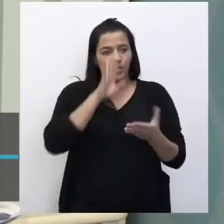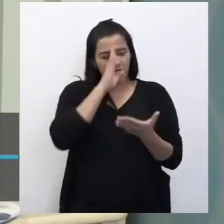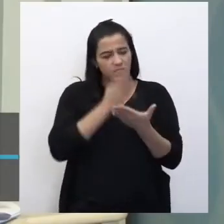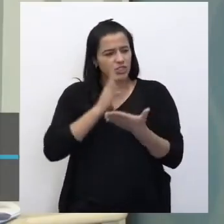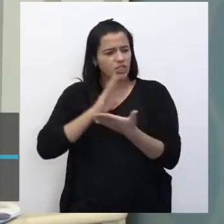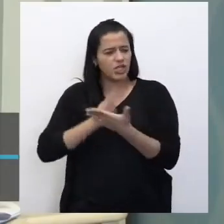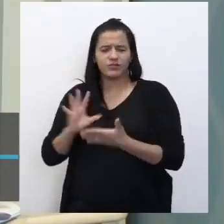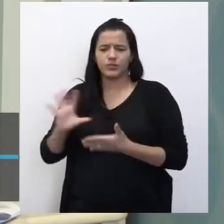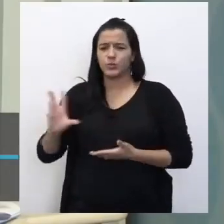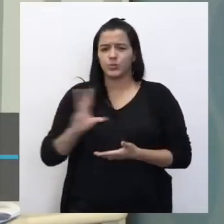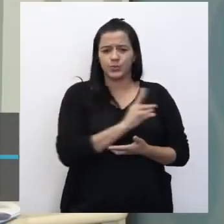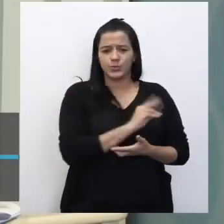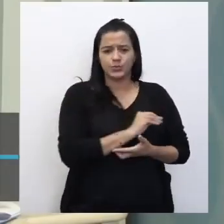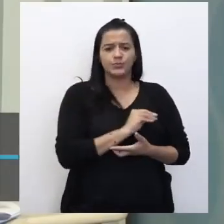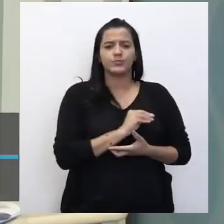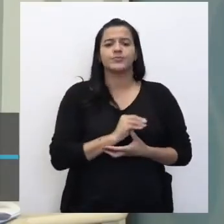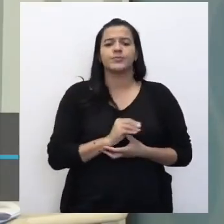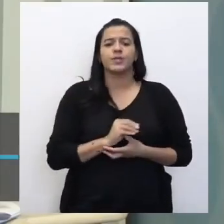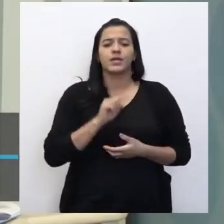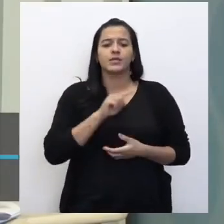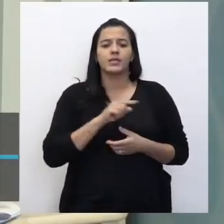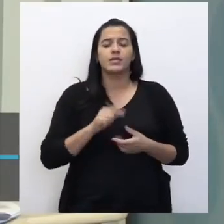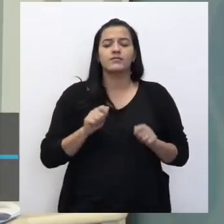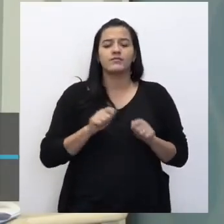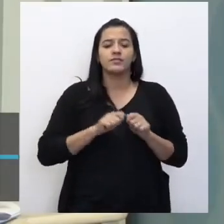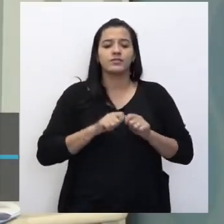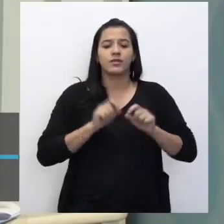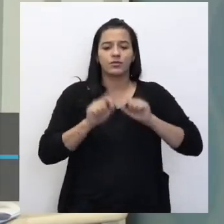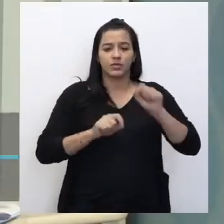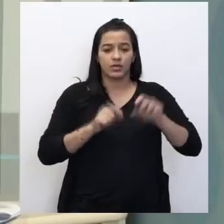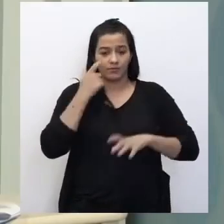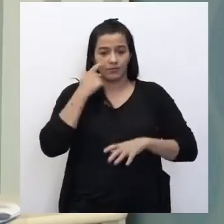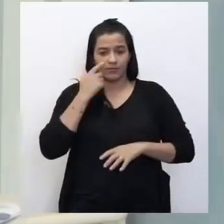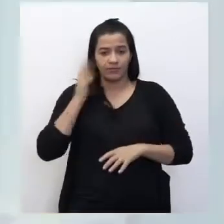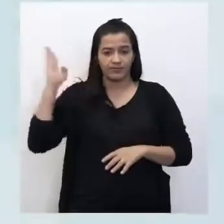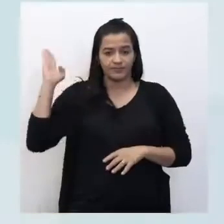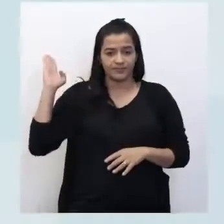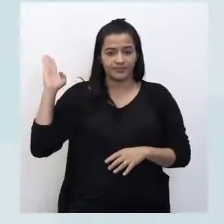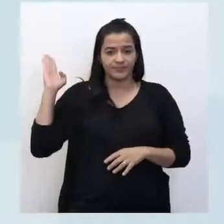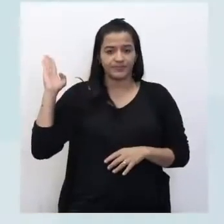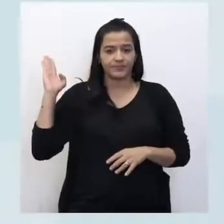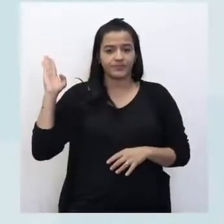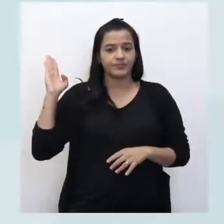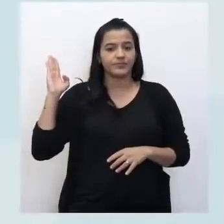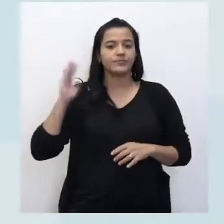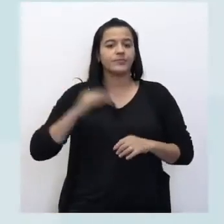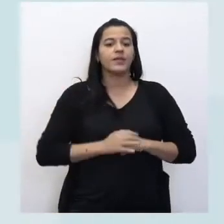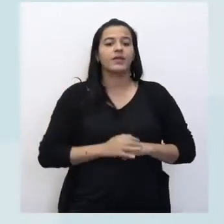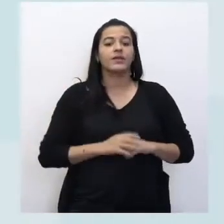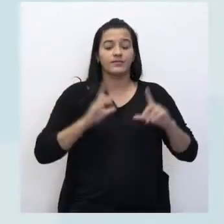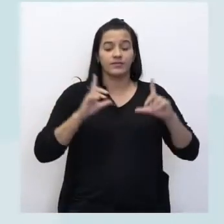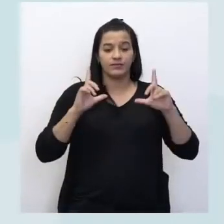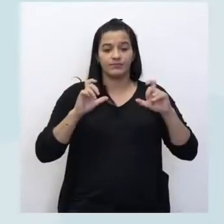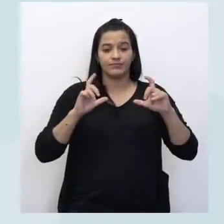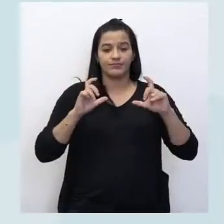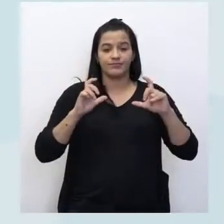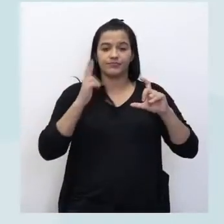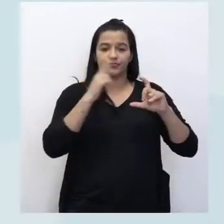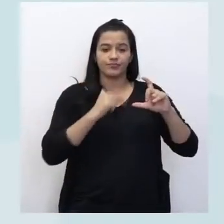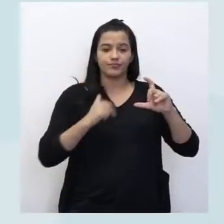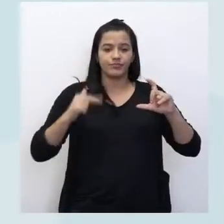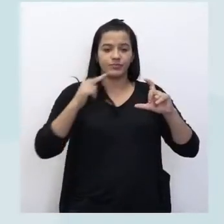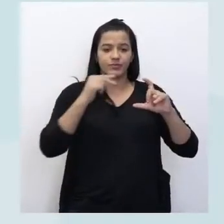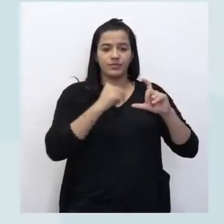naquilo, que fizeram aí na tela para vocês verem, fizeram um desenho, uma imagem,